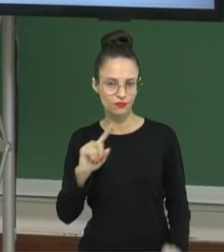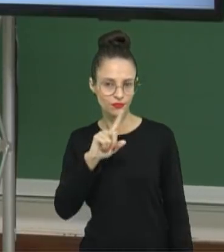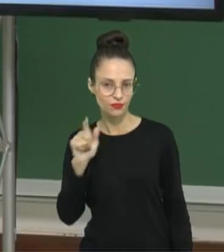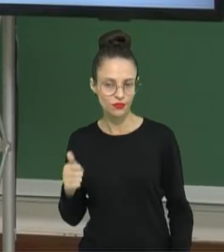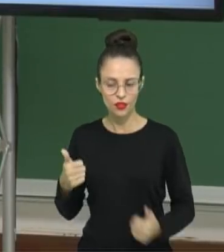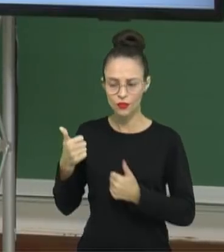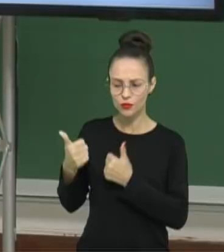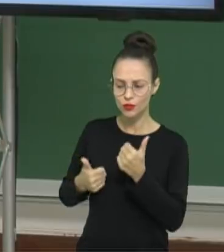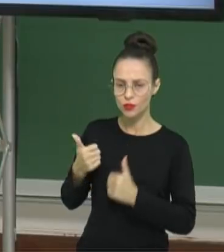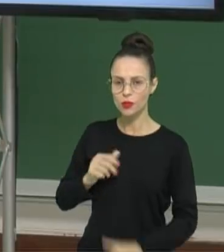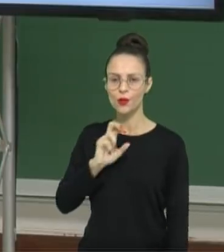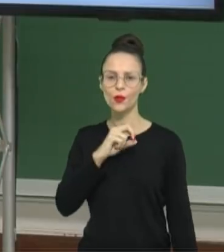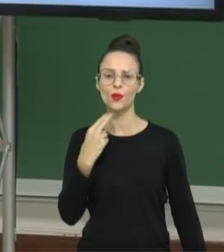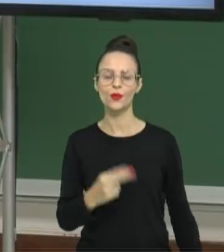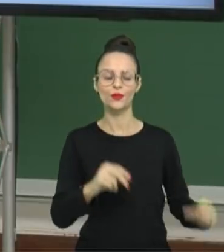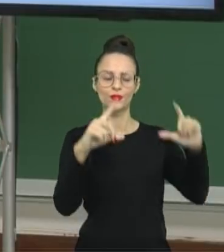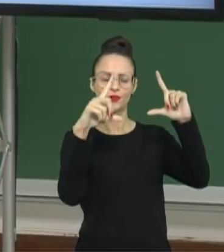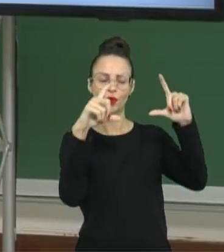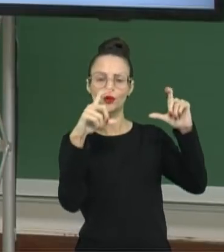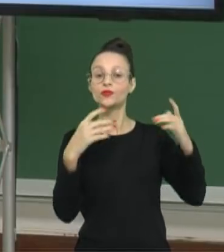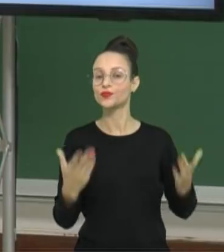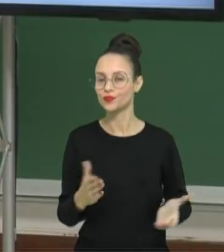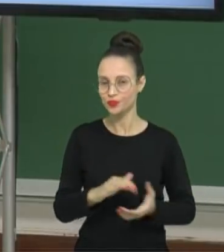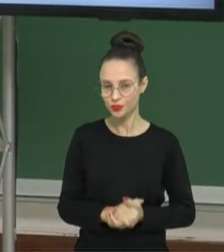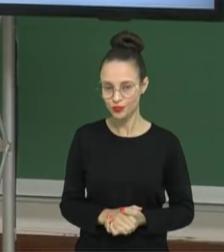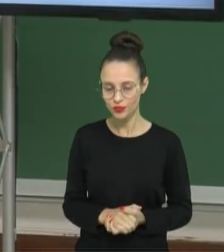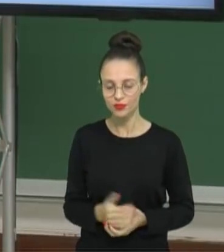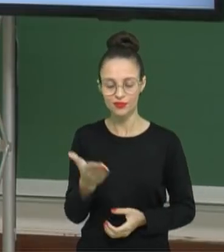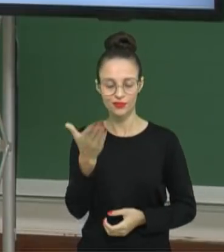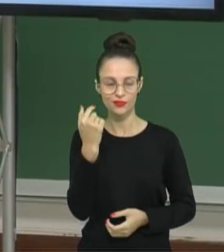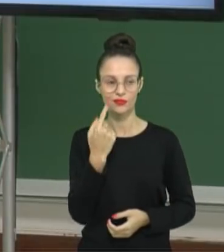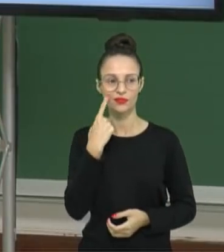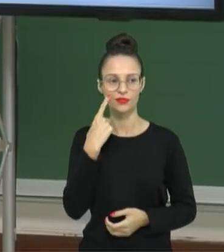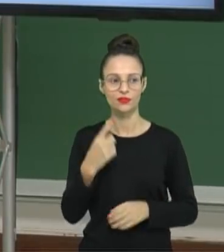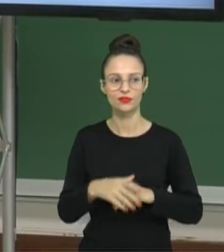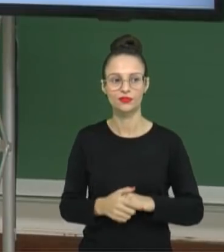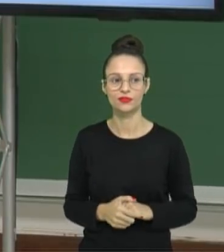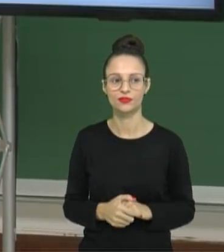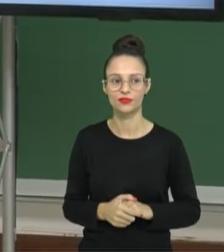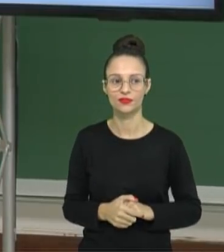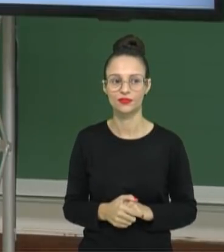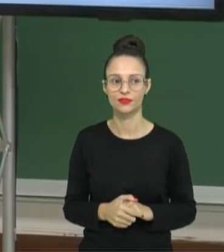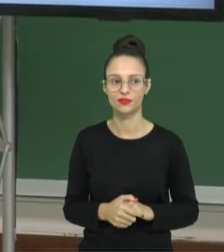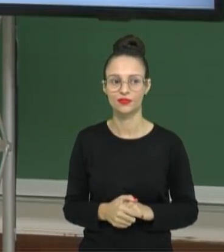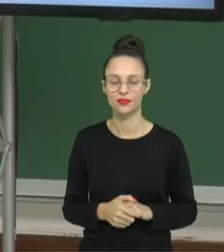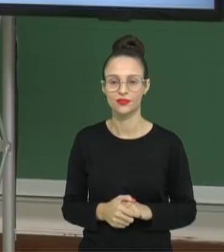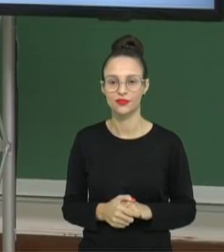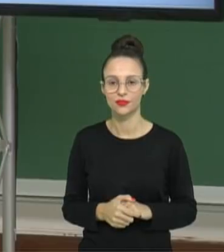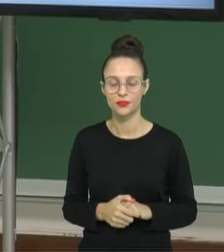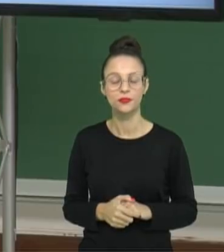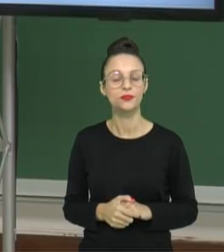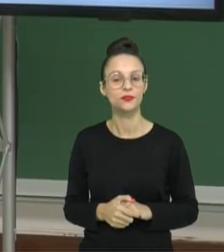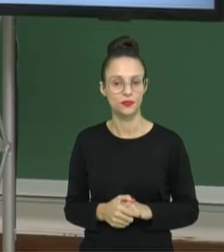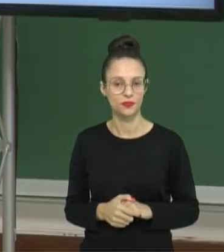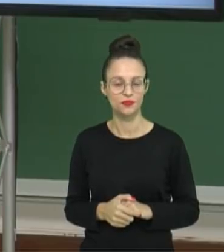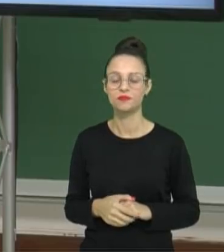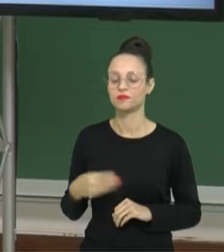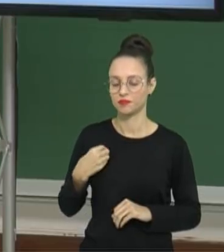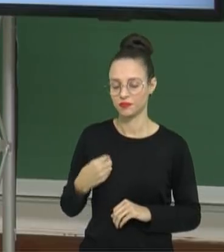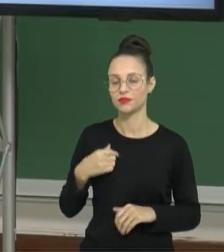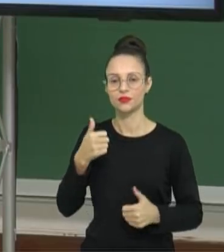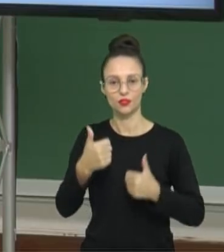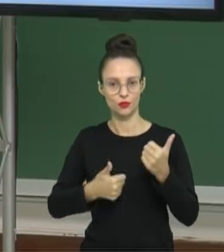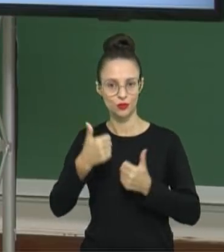jogando futebol ou ele está tirando fotos? Vamos conferir? The boy is playing soccer. Ele está